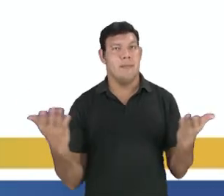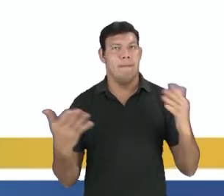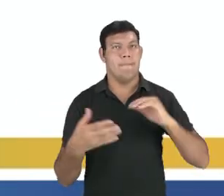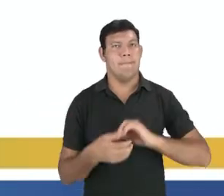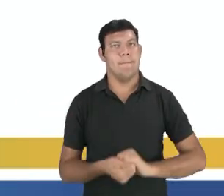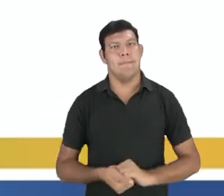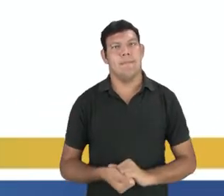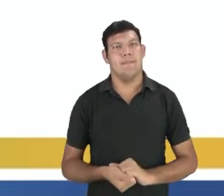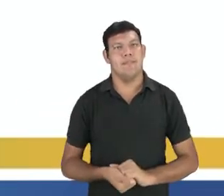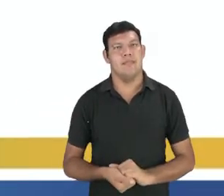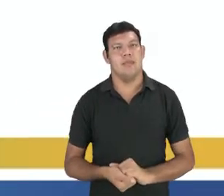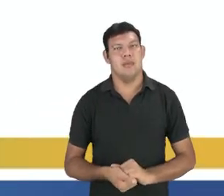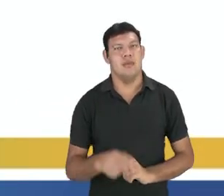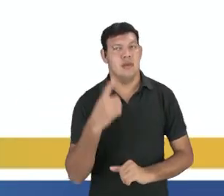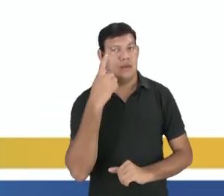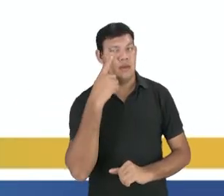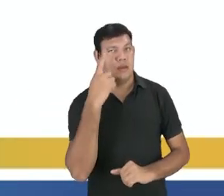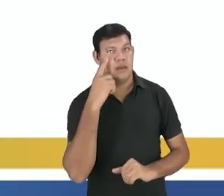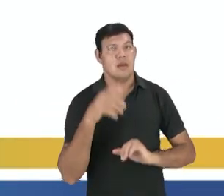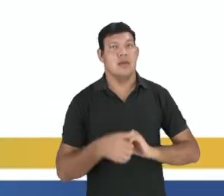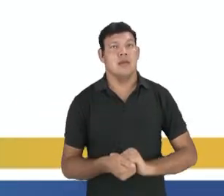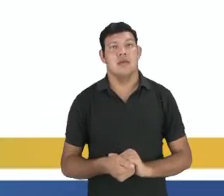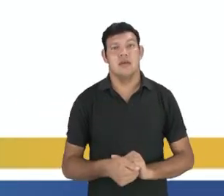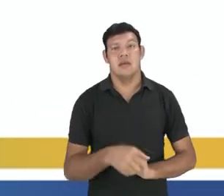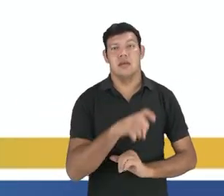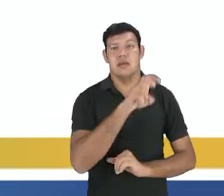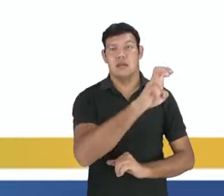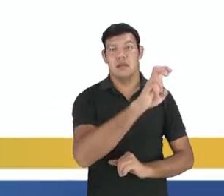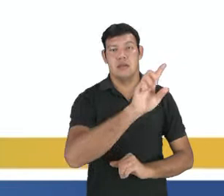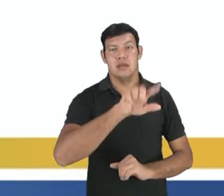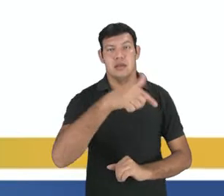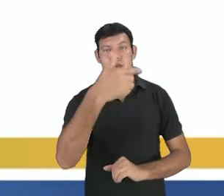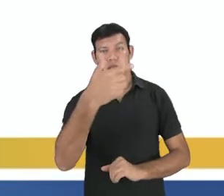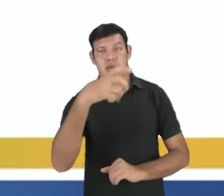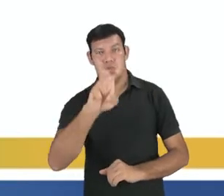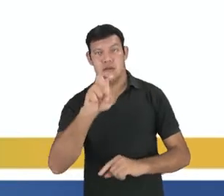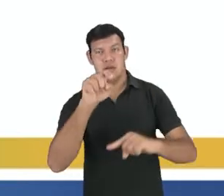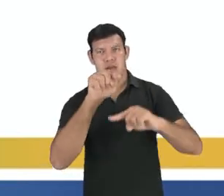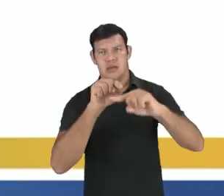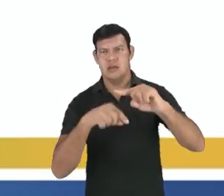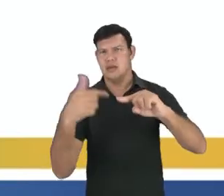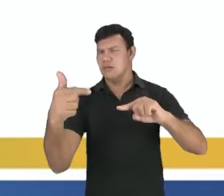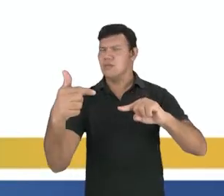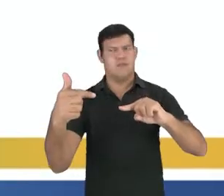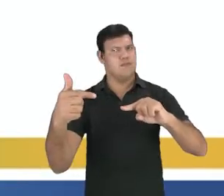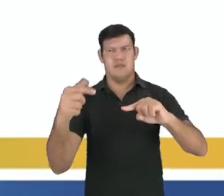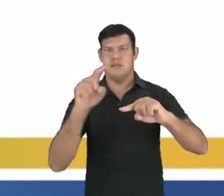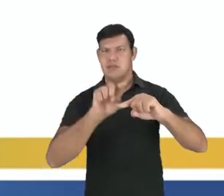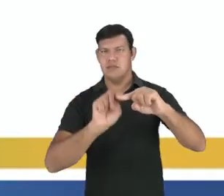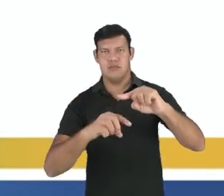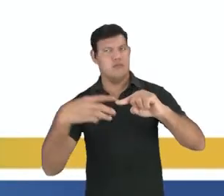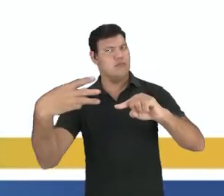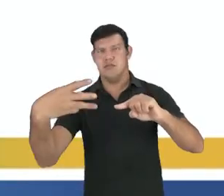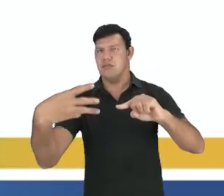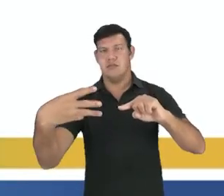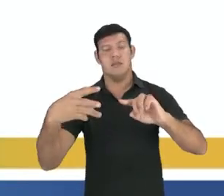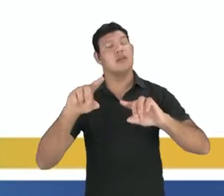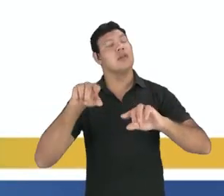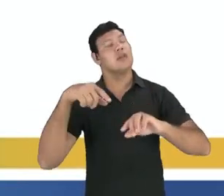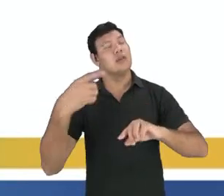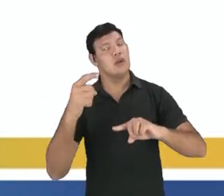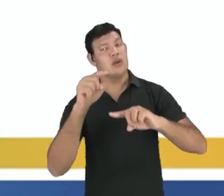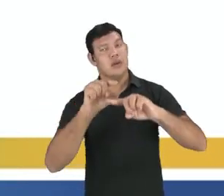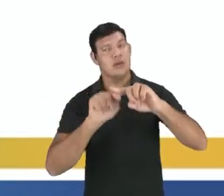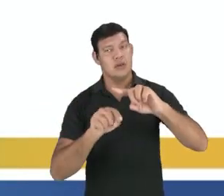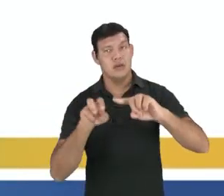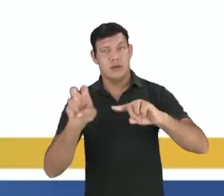Agora eu vou dividir por 5. Por quê? Porque 5 e 25 não divide por 2 nem por 3. Aí o próximo número primo é